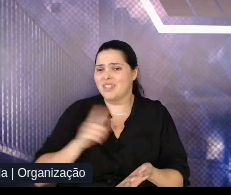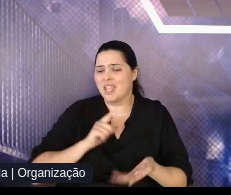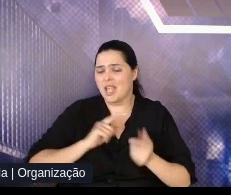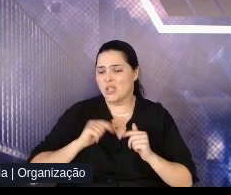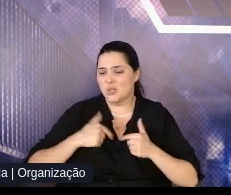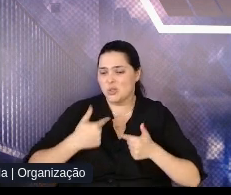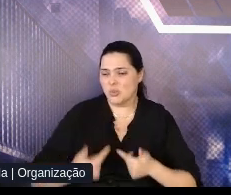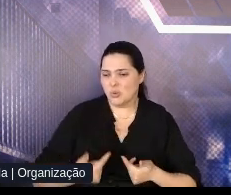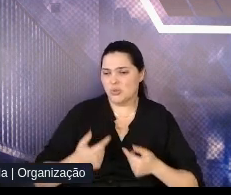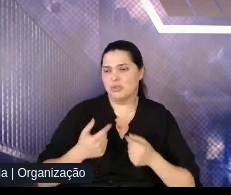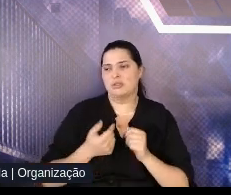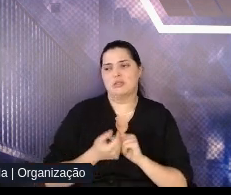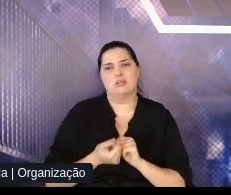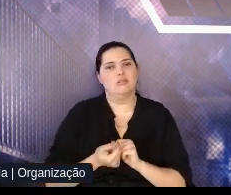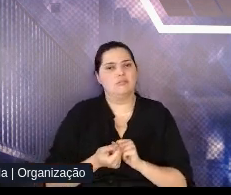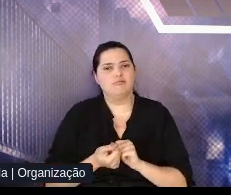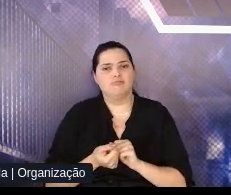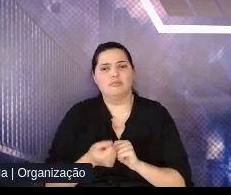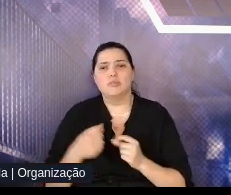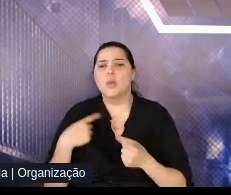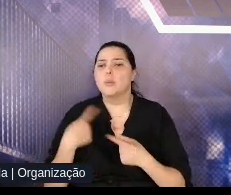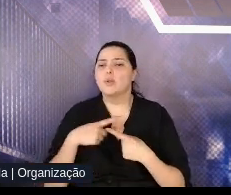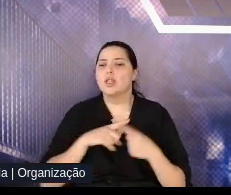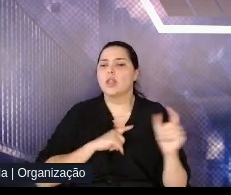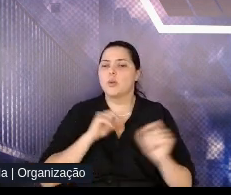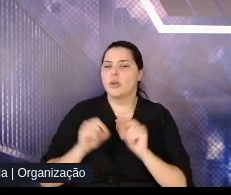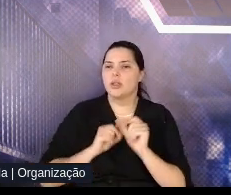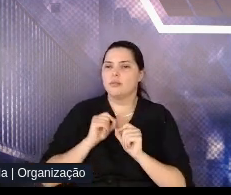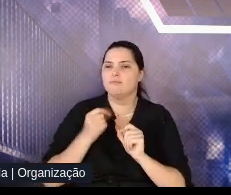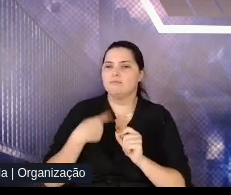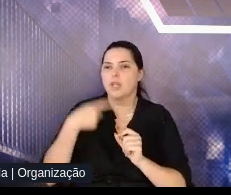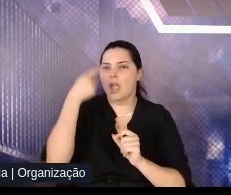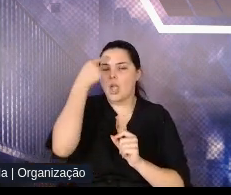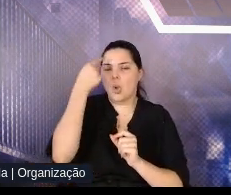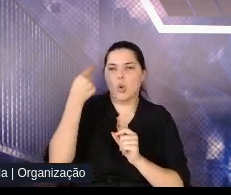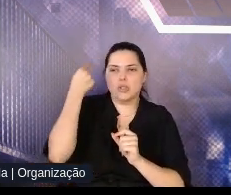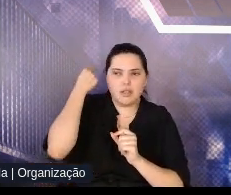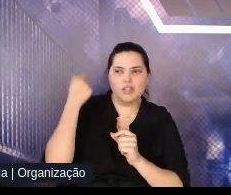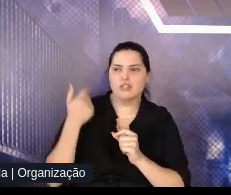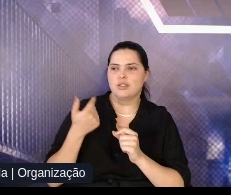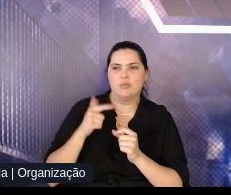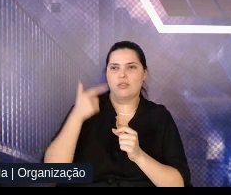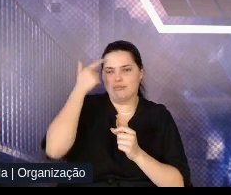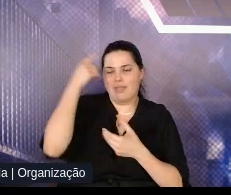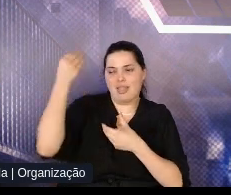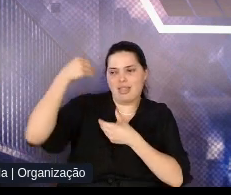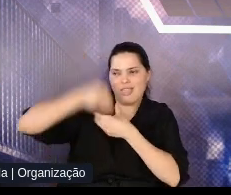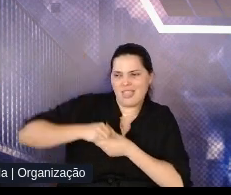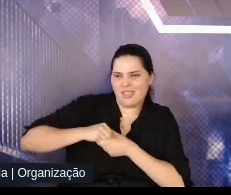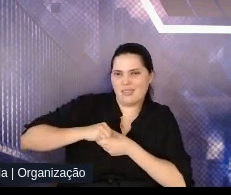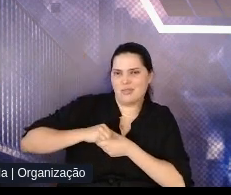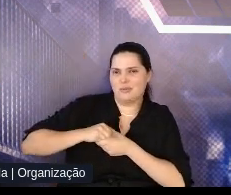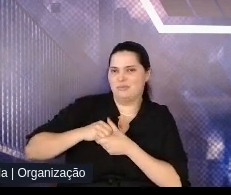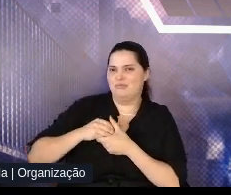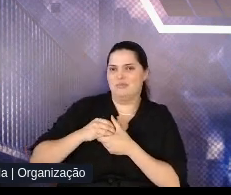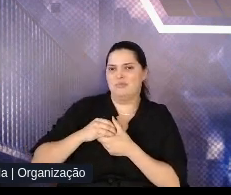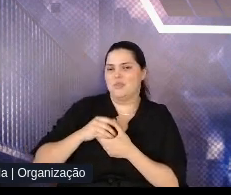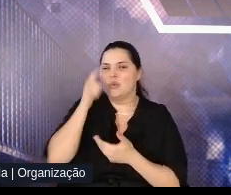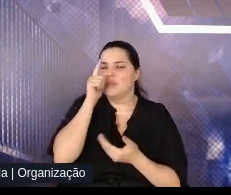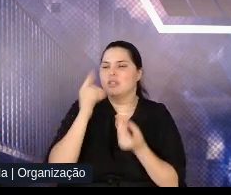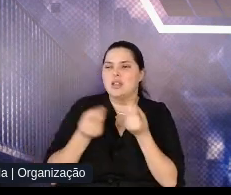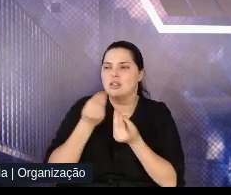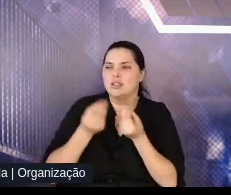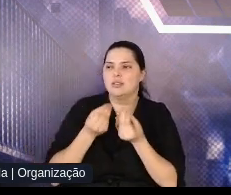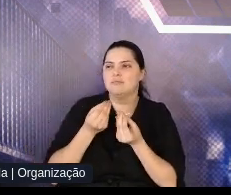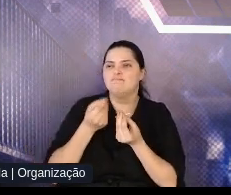atitudes, determinadas ações, porque nós temos viés inconsciente, que é uma coisa que está tão enraizada dentro de nós que a